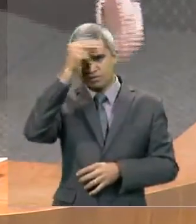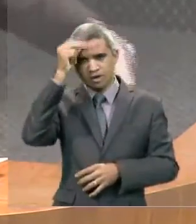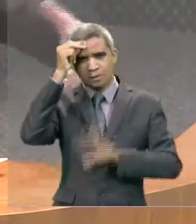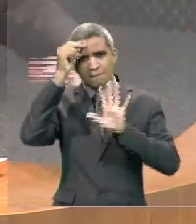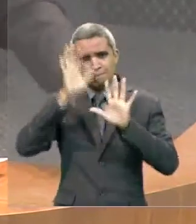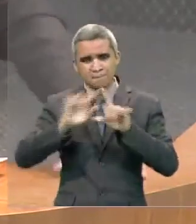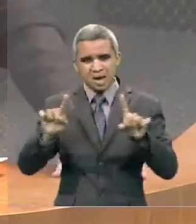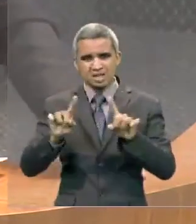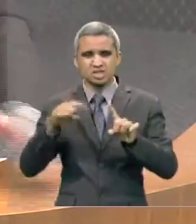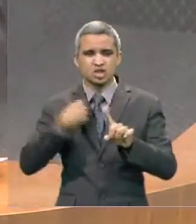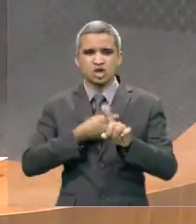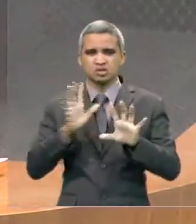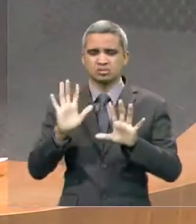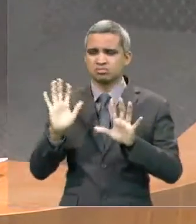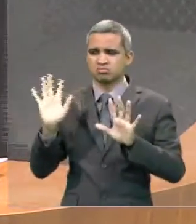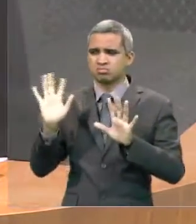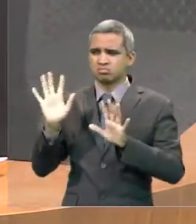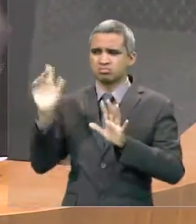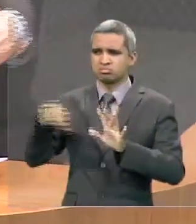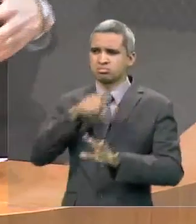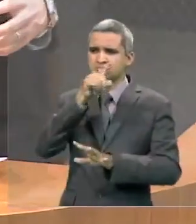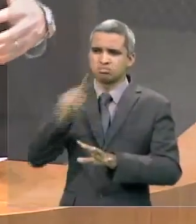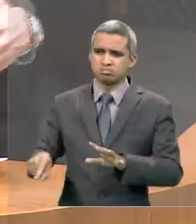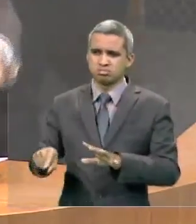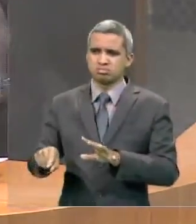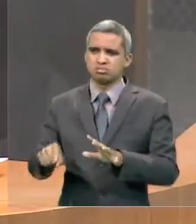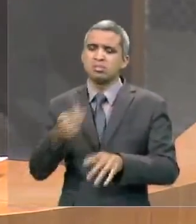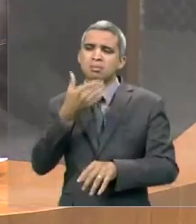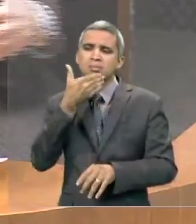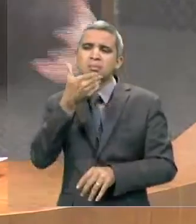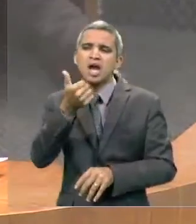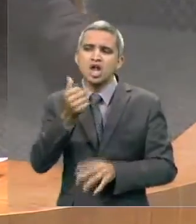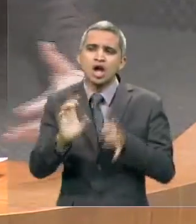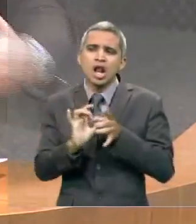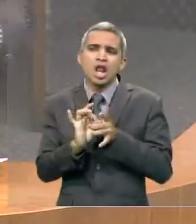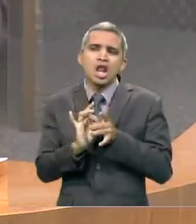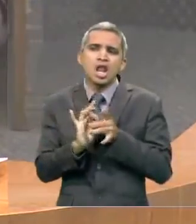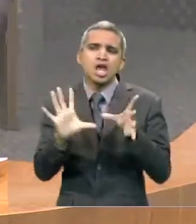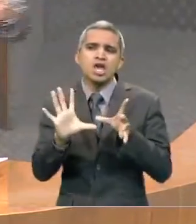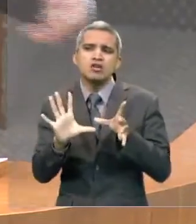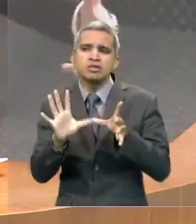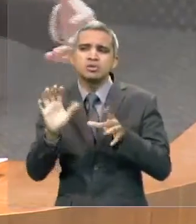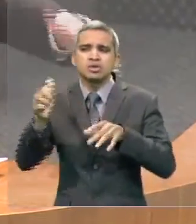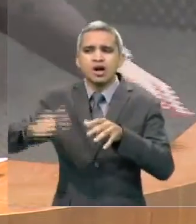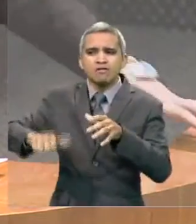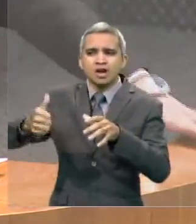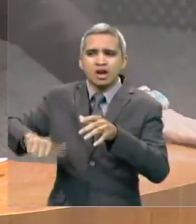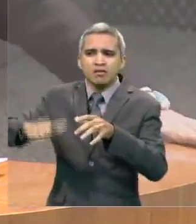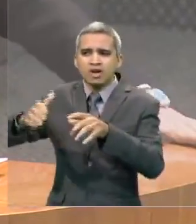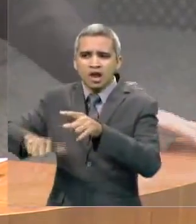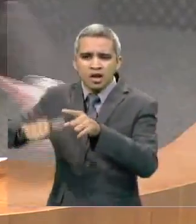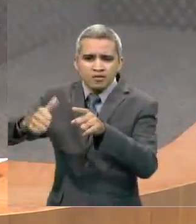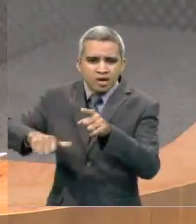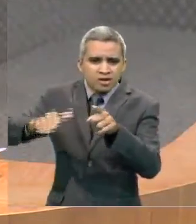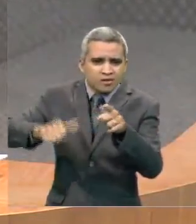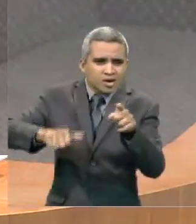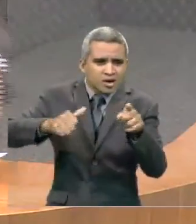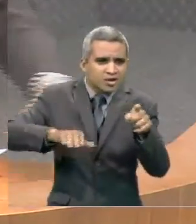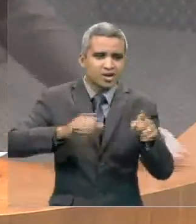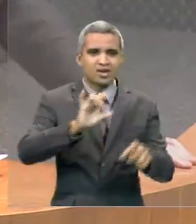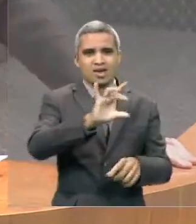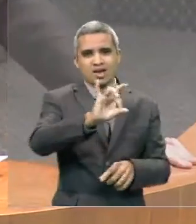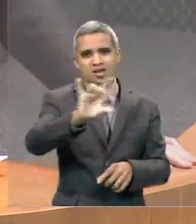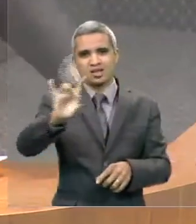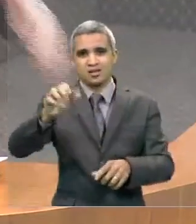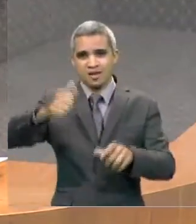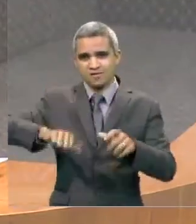ter pré-candidatos para que a gente possa ter essa liberdade e ouvir as propostas de outros candidatos. E é isso que nós vamos